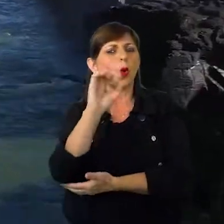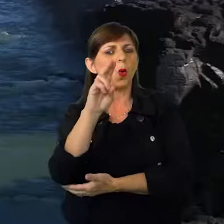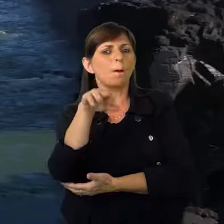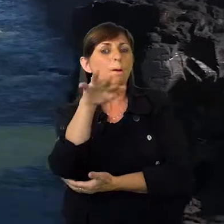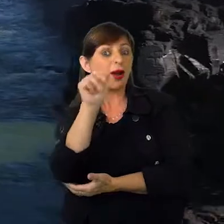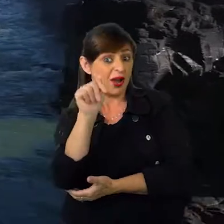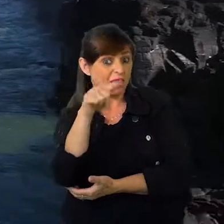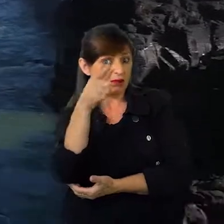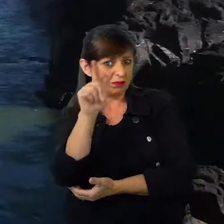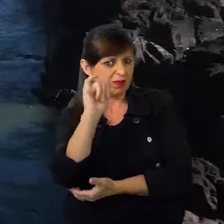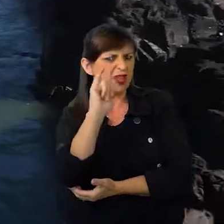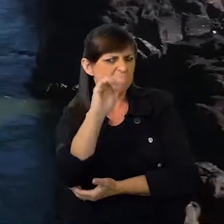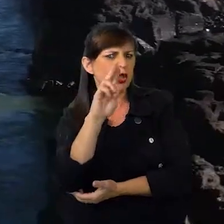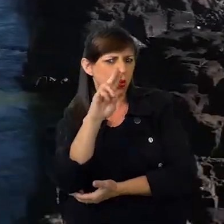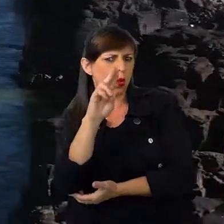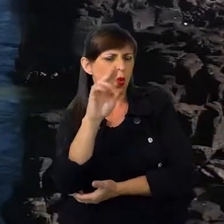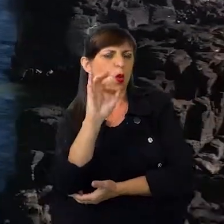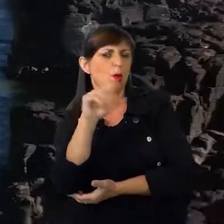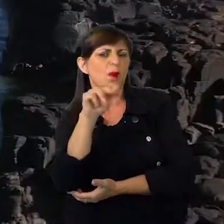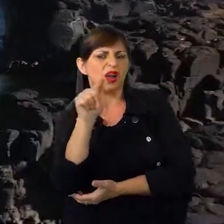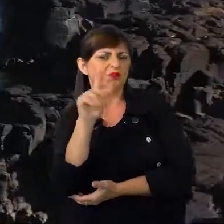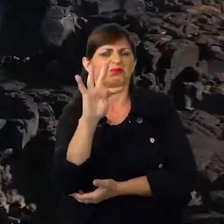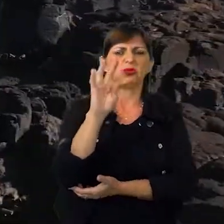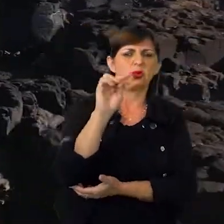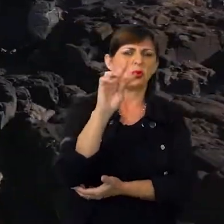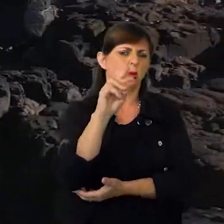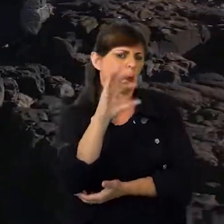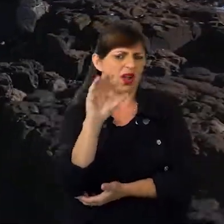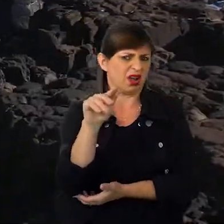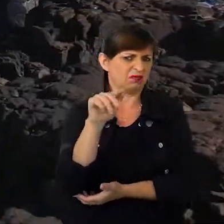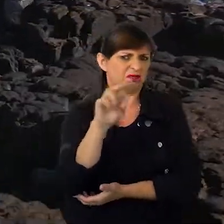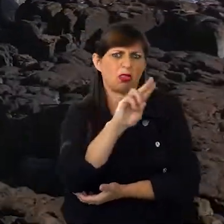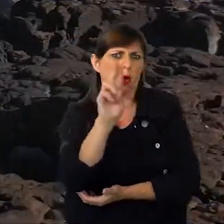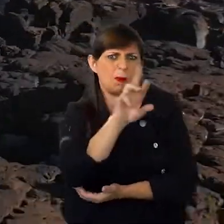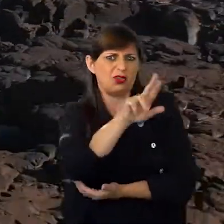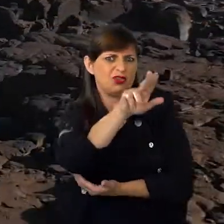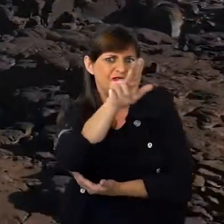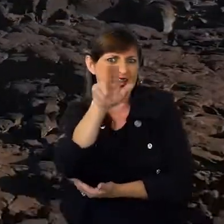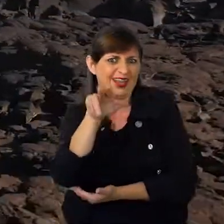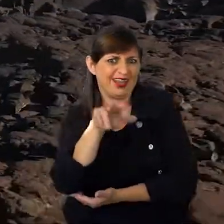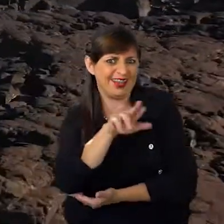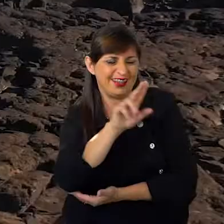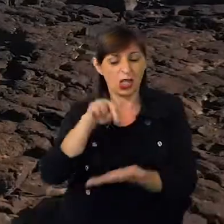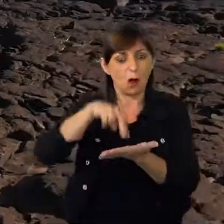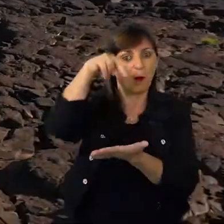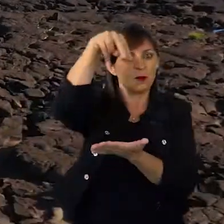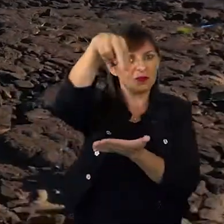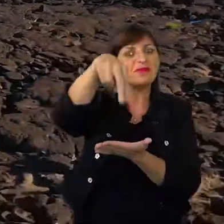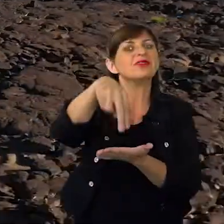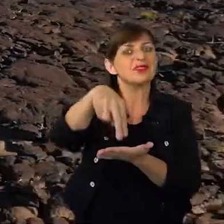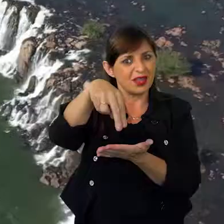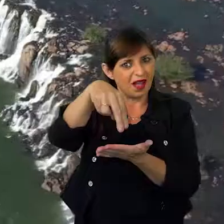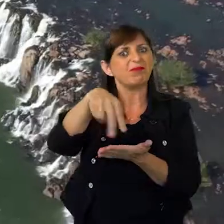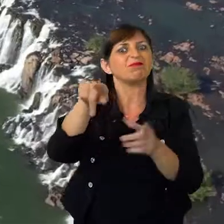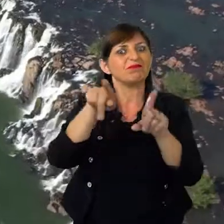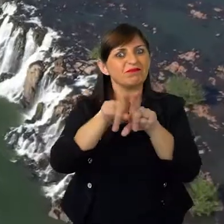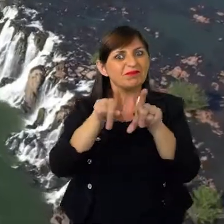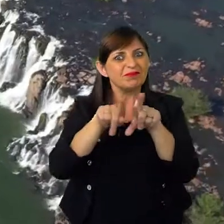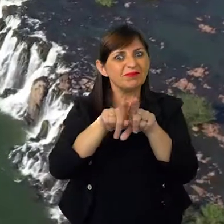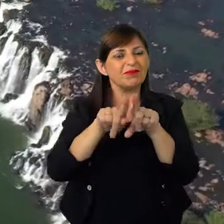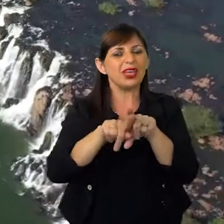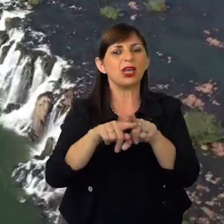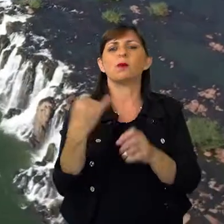ou yucumã ou Tucumã o grande salto e eu com mar ou ainda saltos dele no